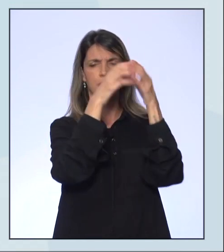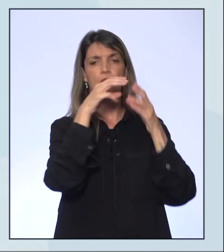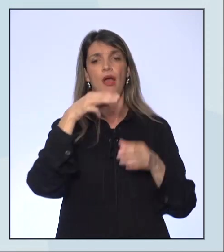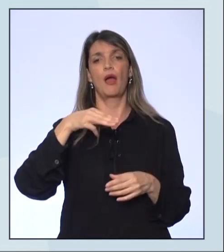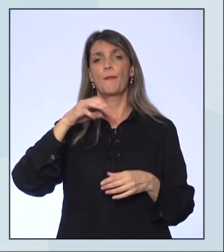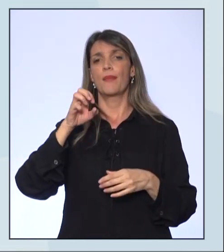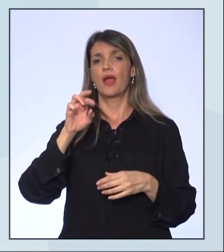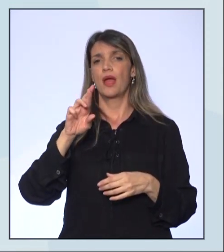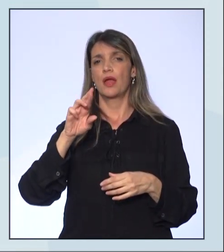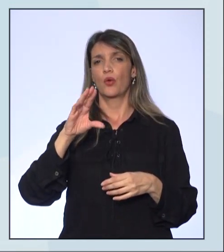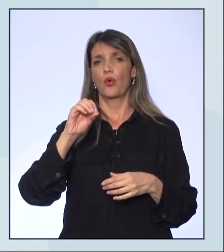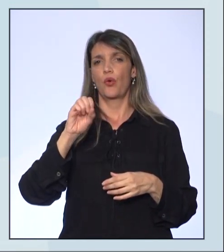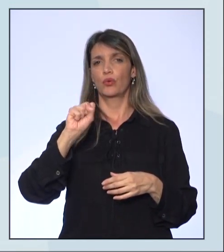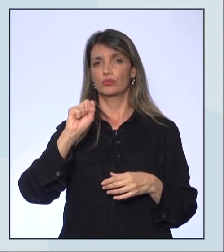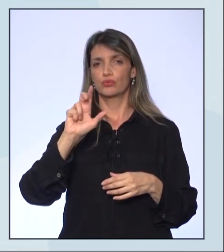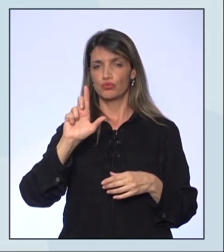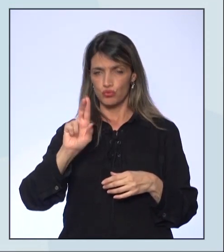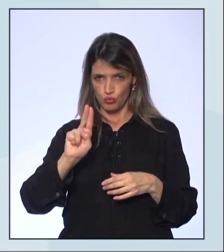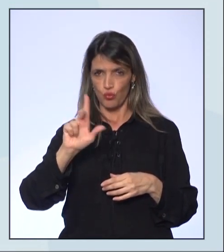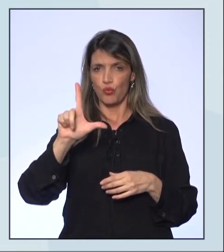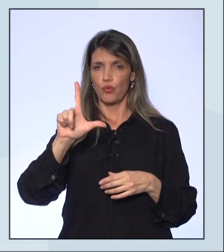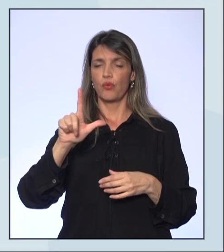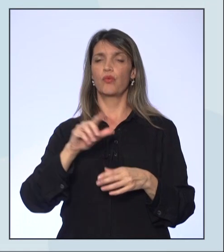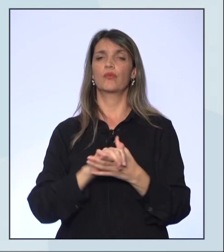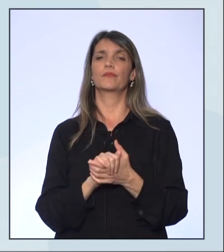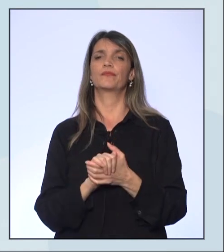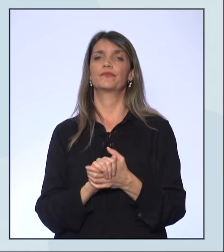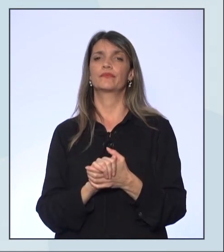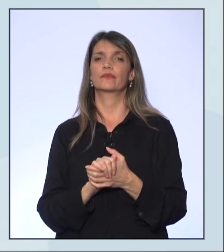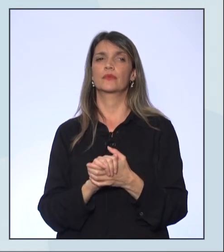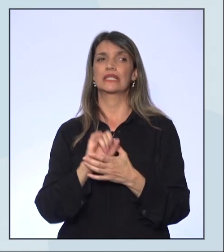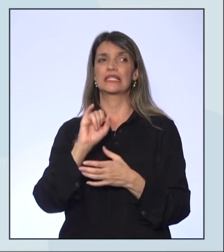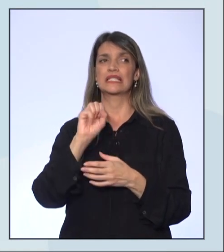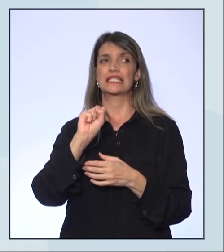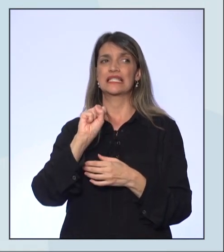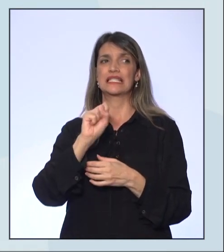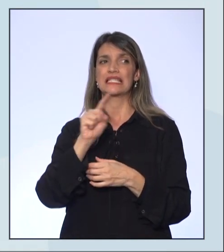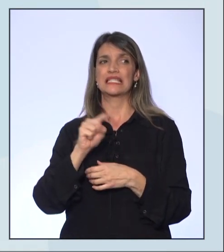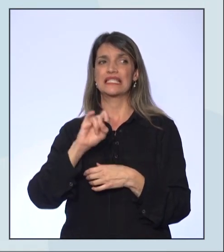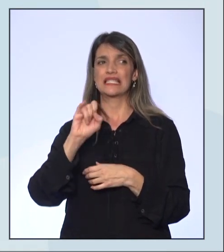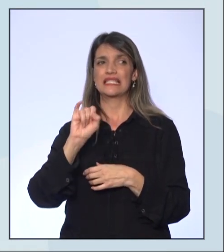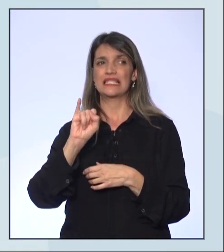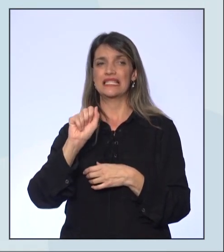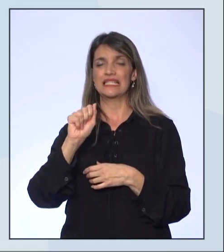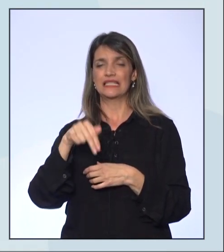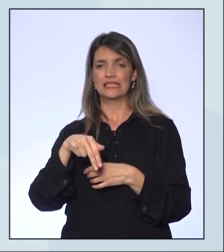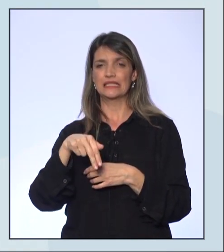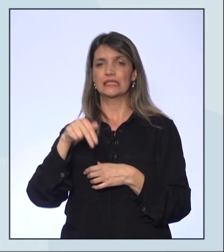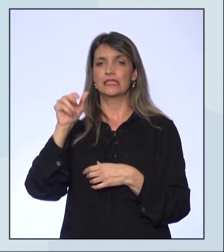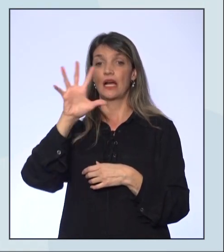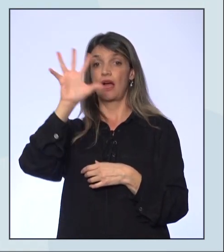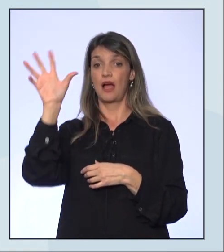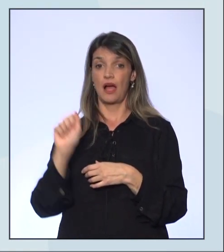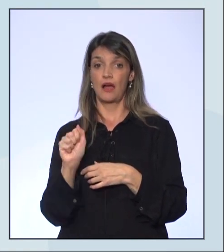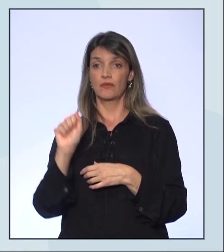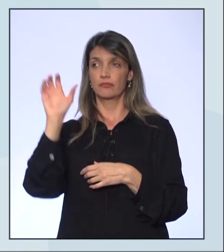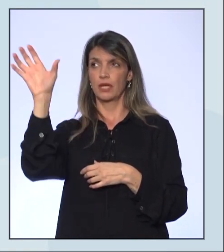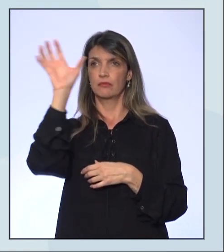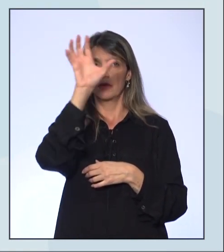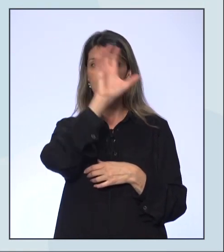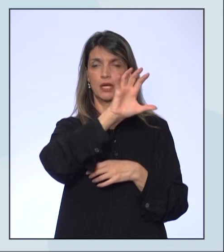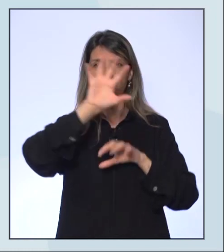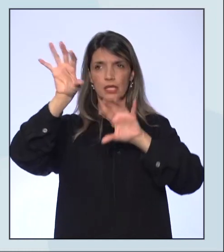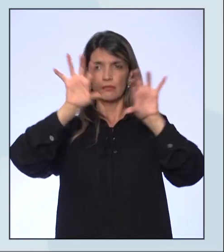Mercosul, né, nós temos o bloco da ASEAN, o bloco da África. O interessante é entender que esses blocos foram formados